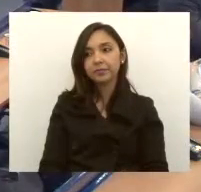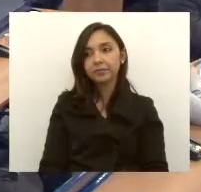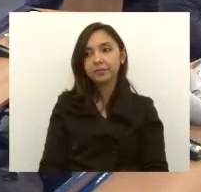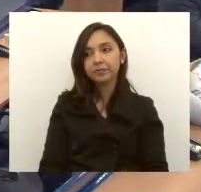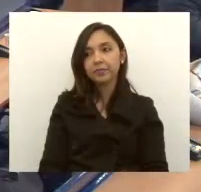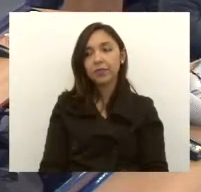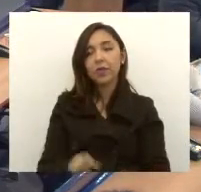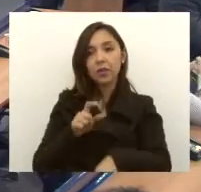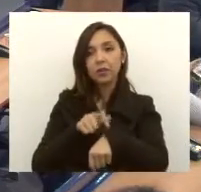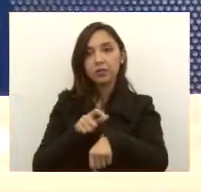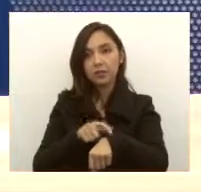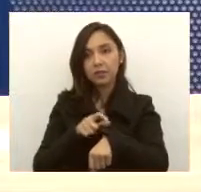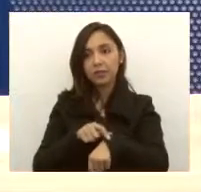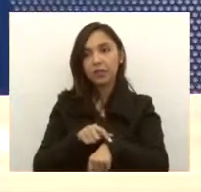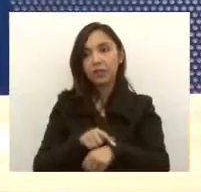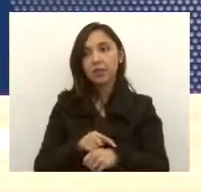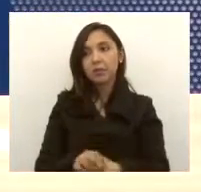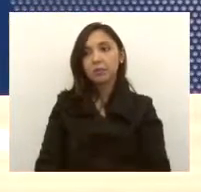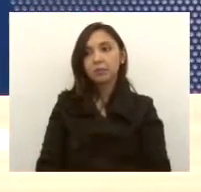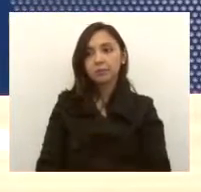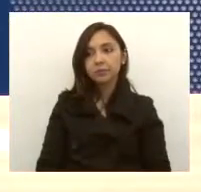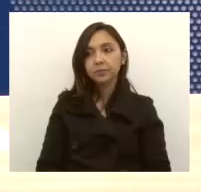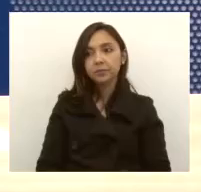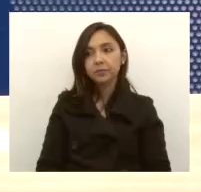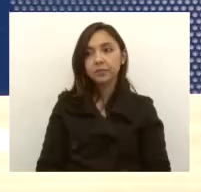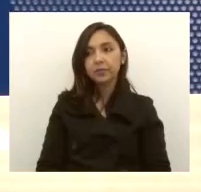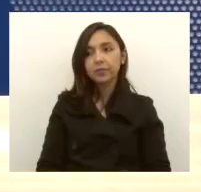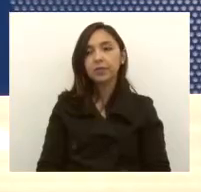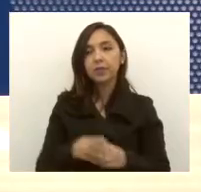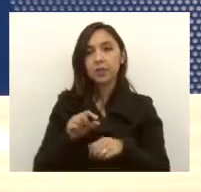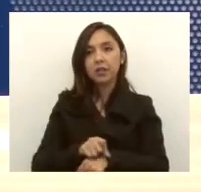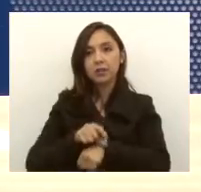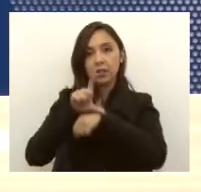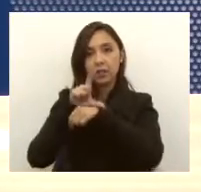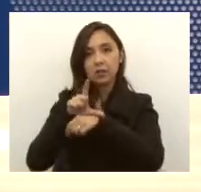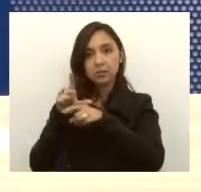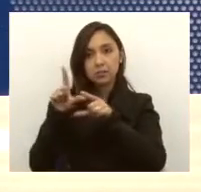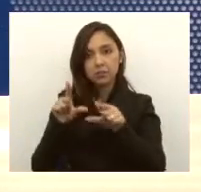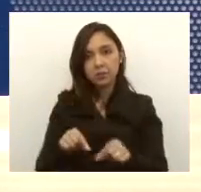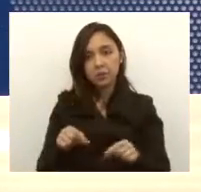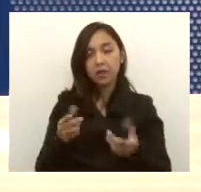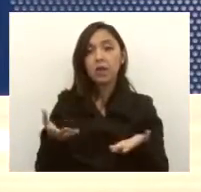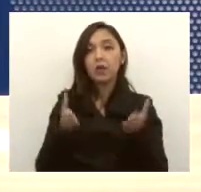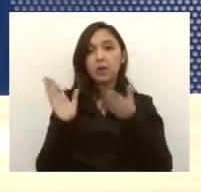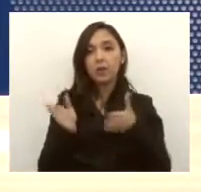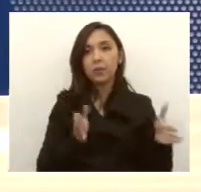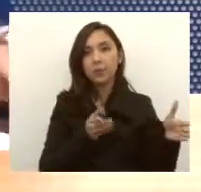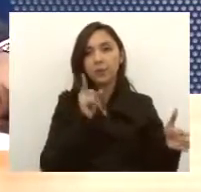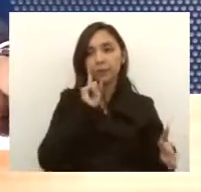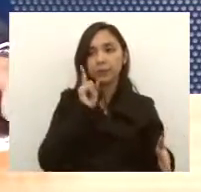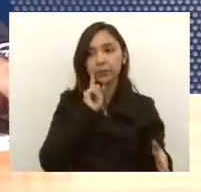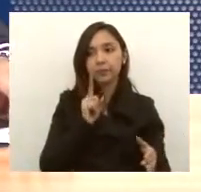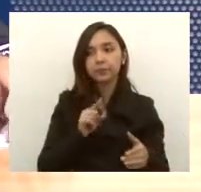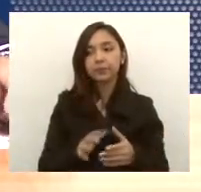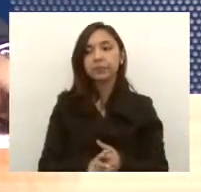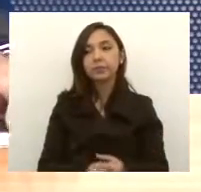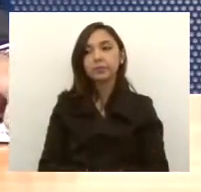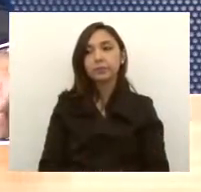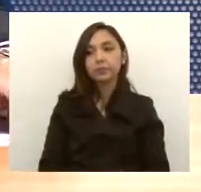Tendo em vista o término do horário regimental, dou por encerrado o grande expediente, passamos à ordem do dia. Pela ordem, senhor